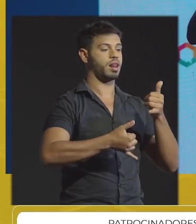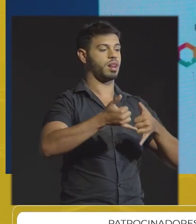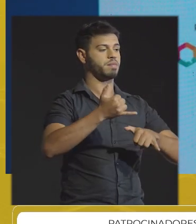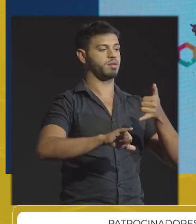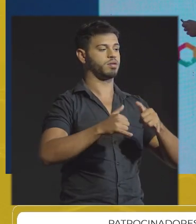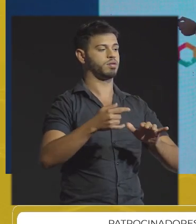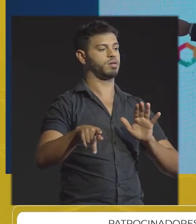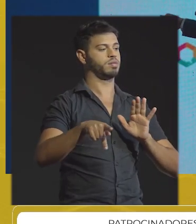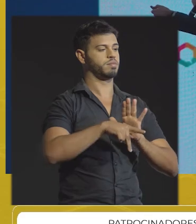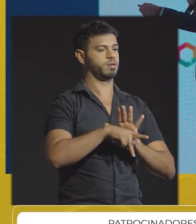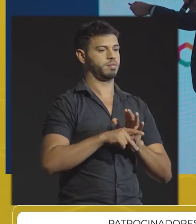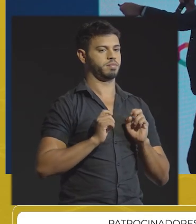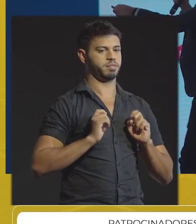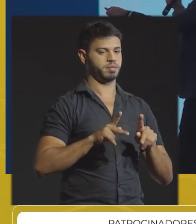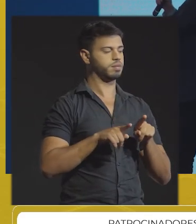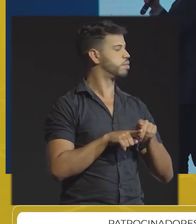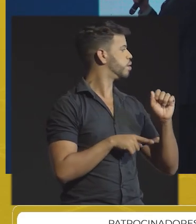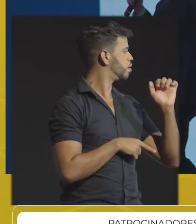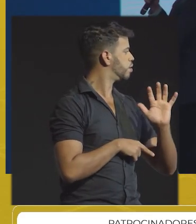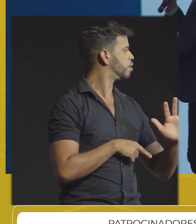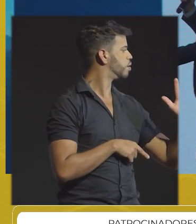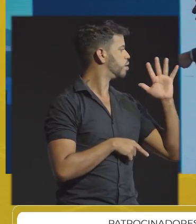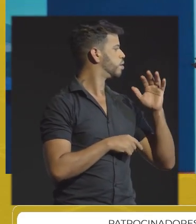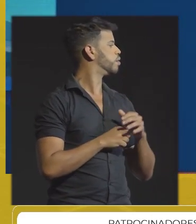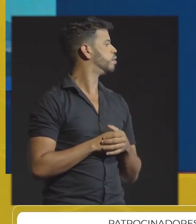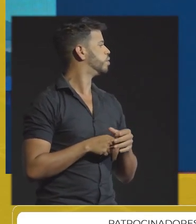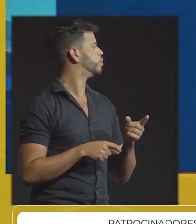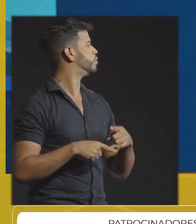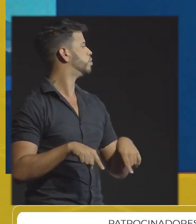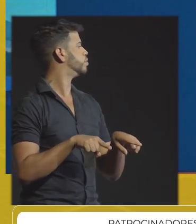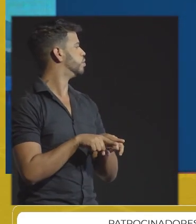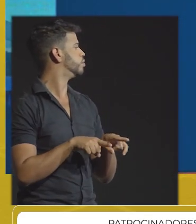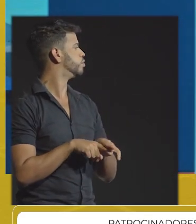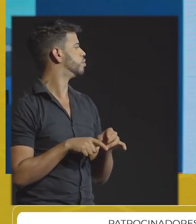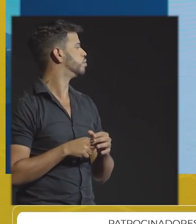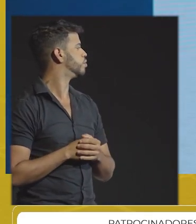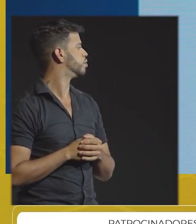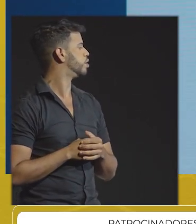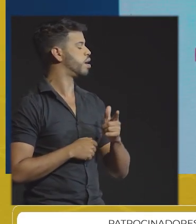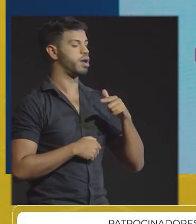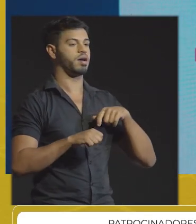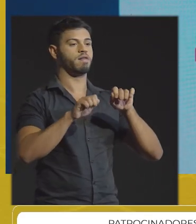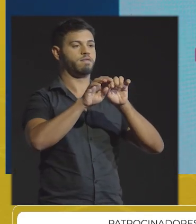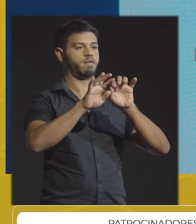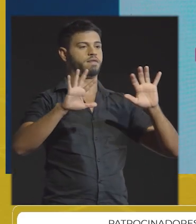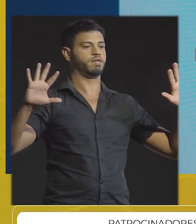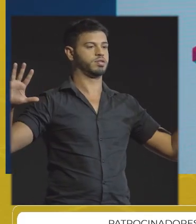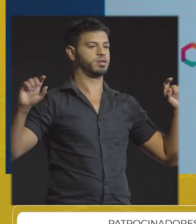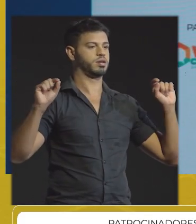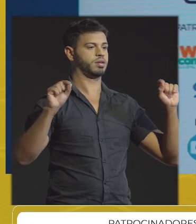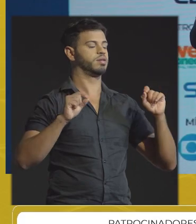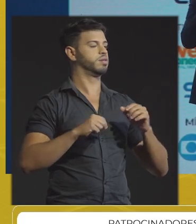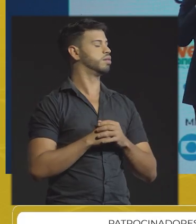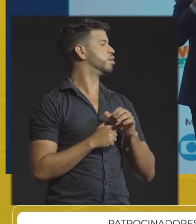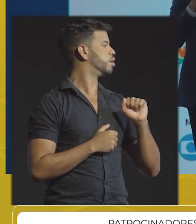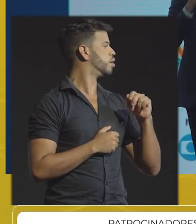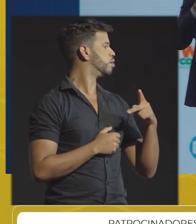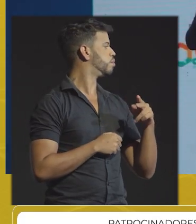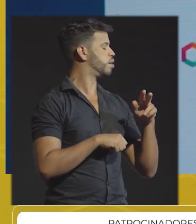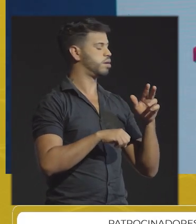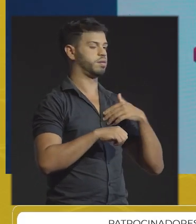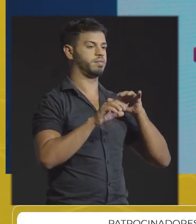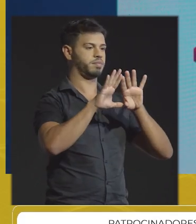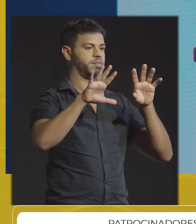próprio tá nessa imagem aqui e parte da Usina é uma fachada bpv tá com